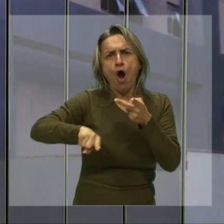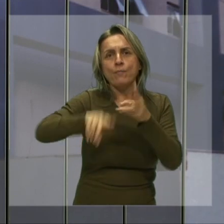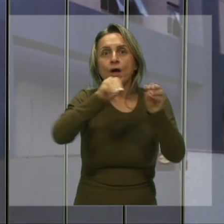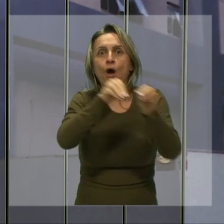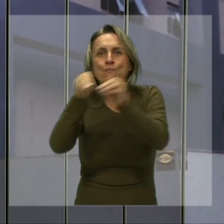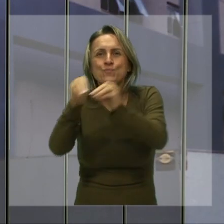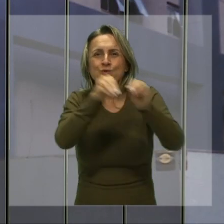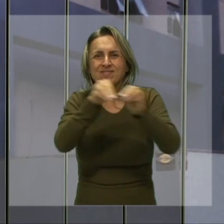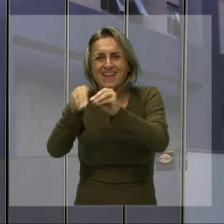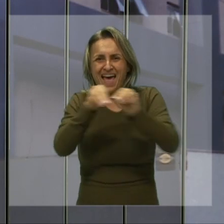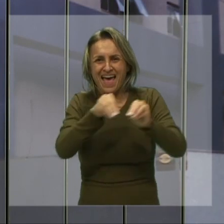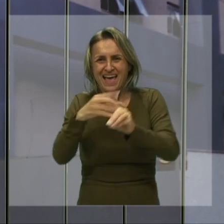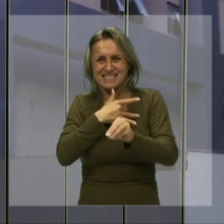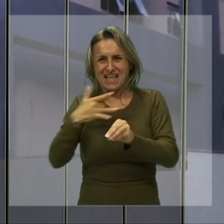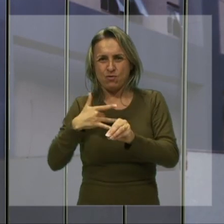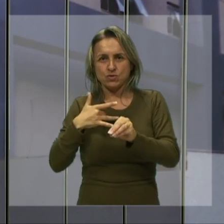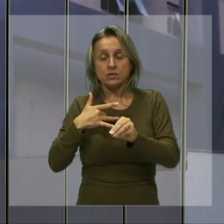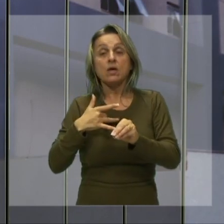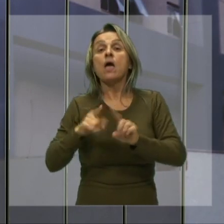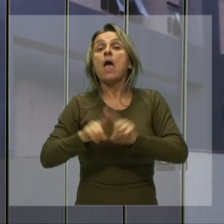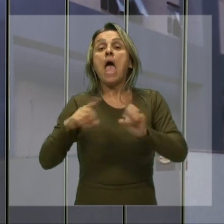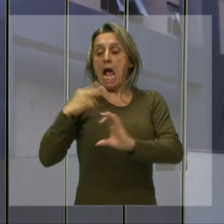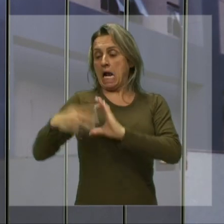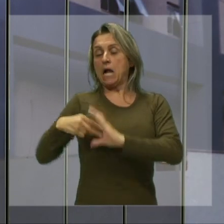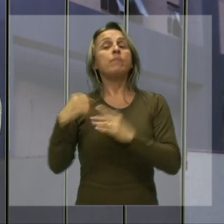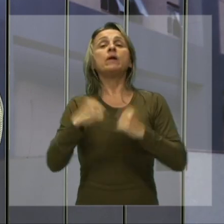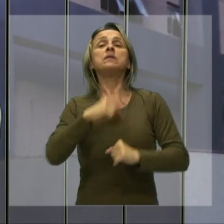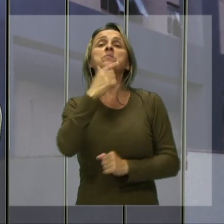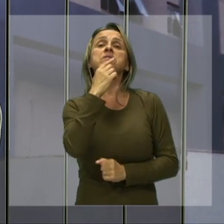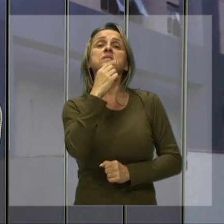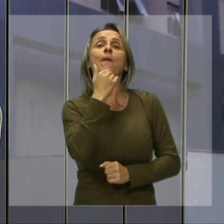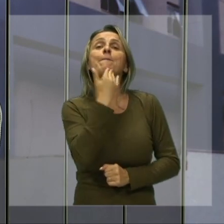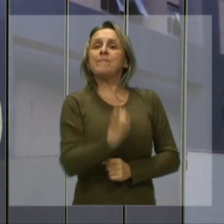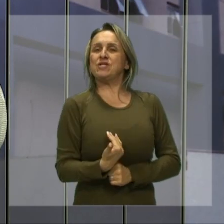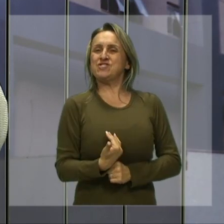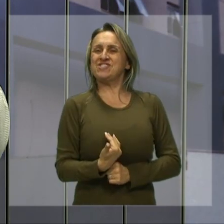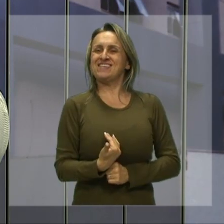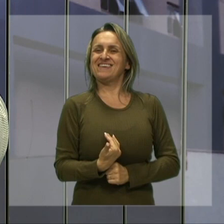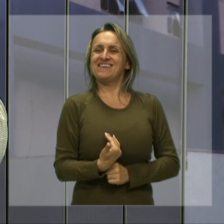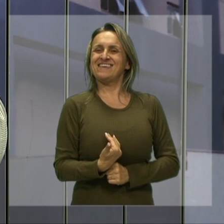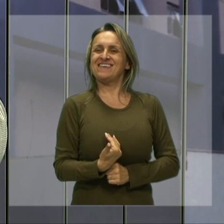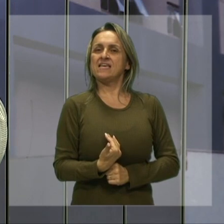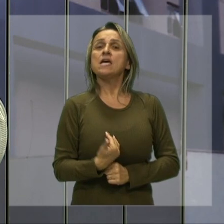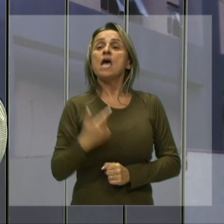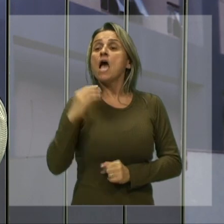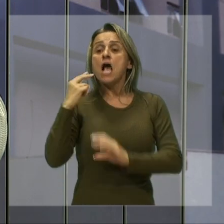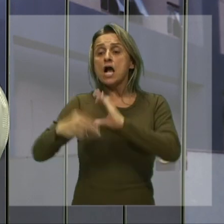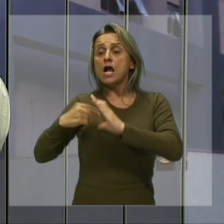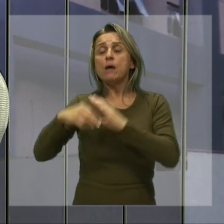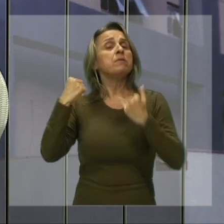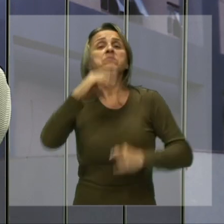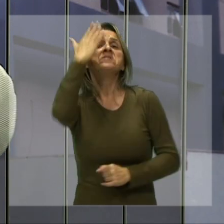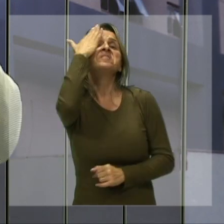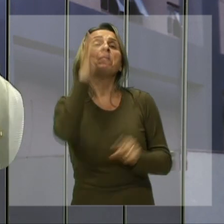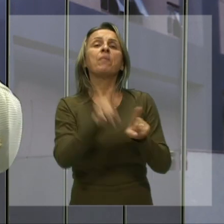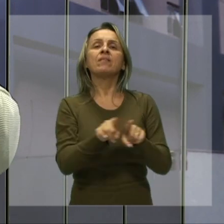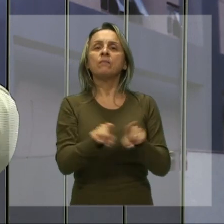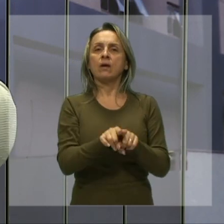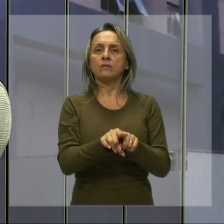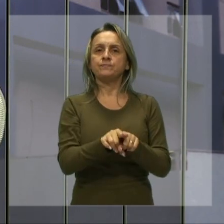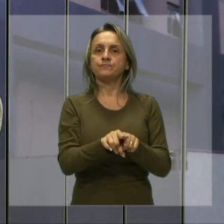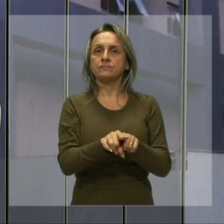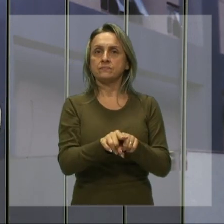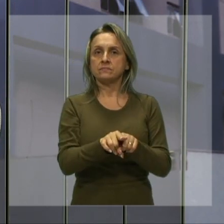sem pedir autorização para a Câmara. Ou seja, sem a gente ficar sabendo que ele está fazendo isso. Então, ele